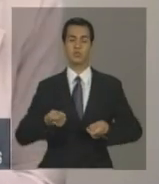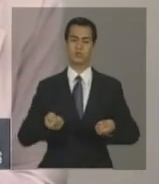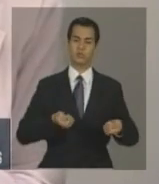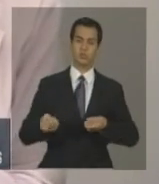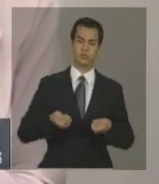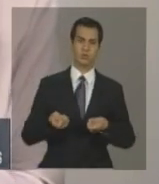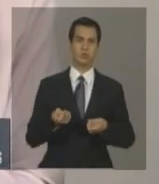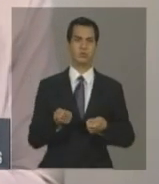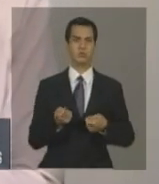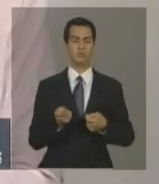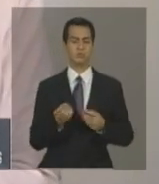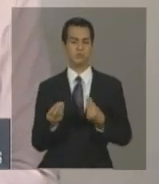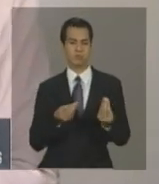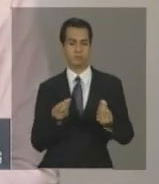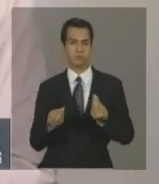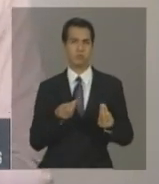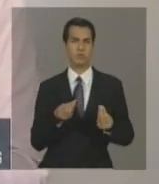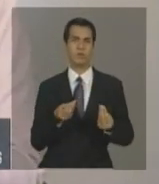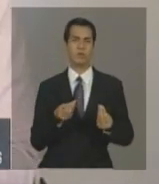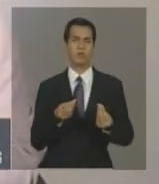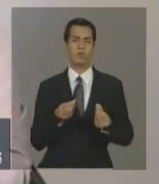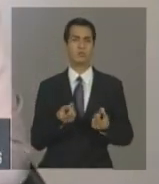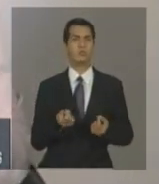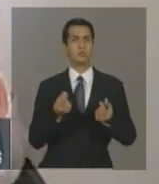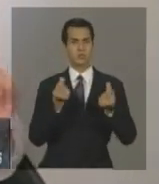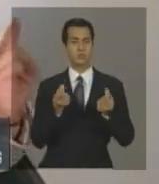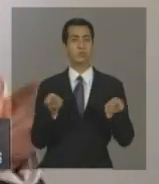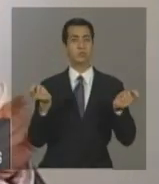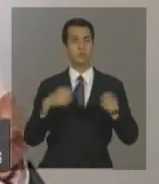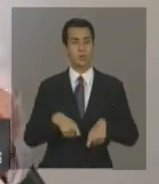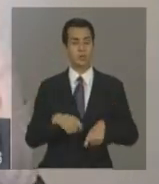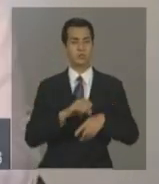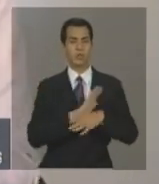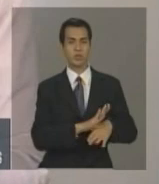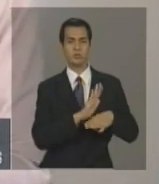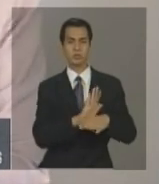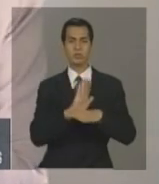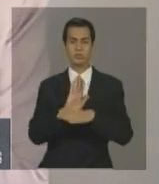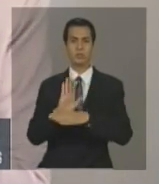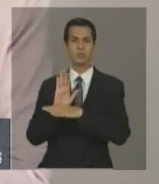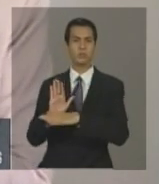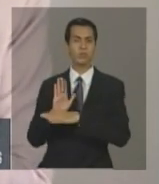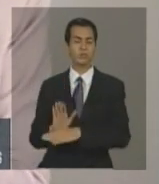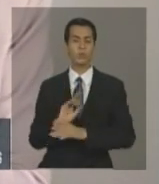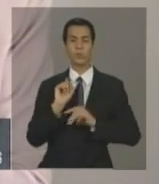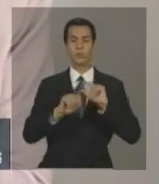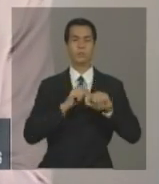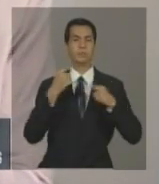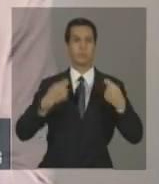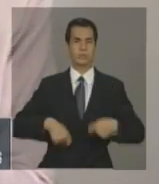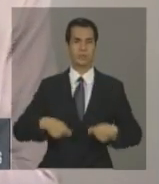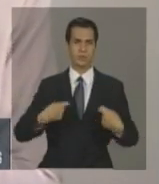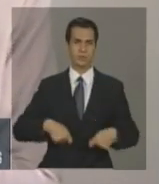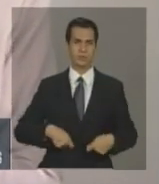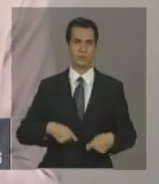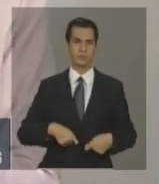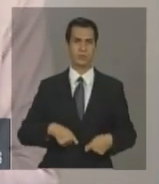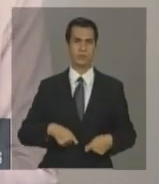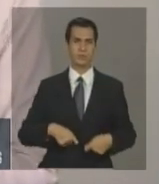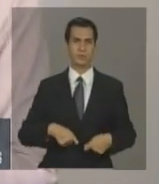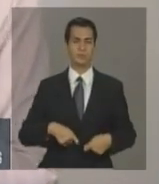gerenciamento dos recursos de forma a valorizar as necessidades que cada demanda nos